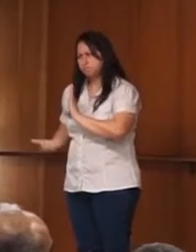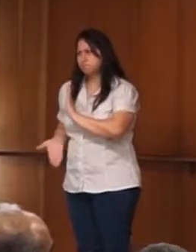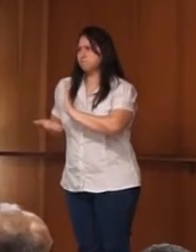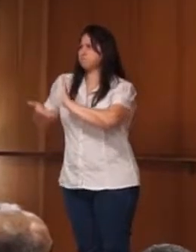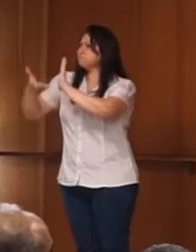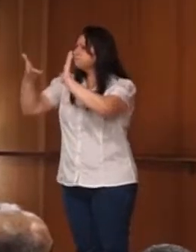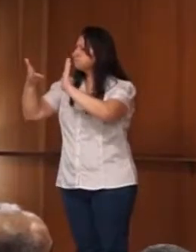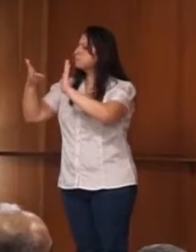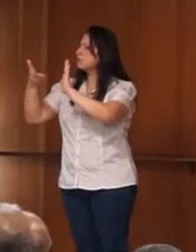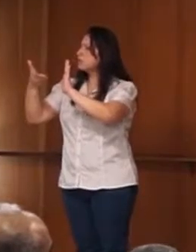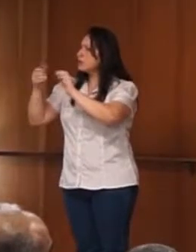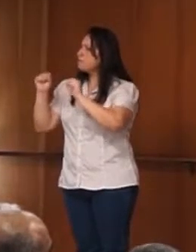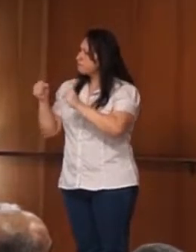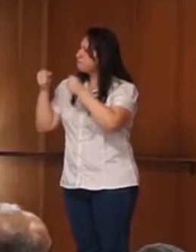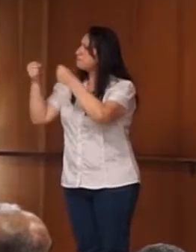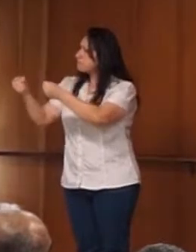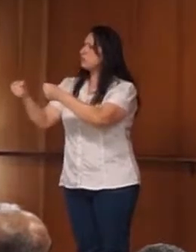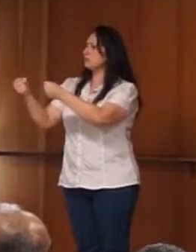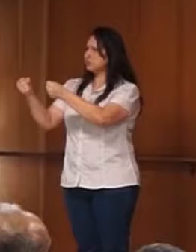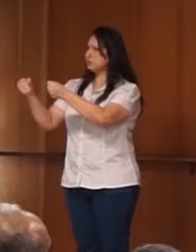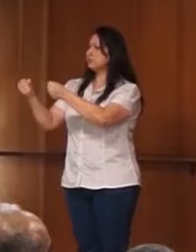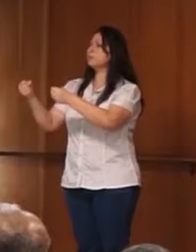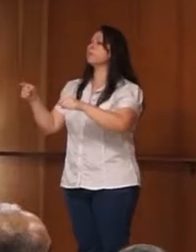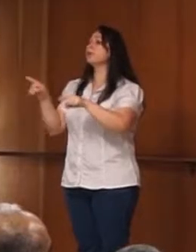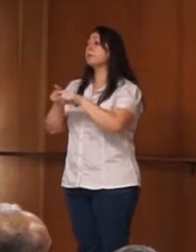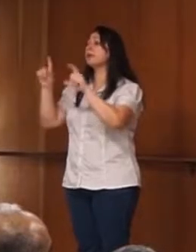de permanência do estudante, e hoje